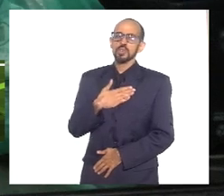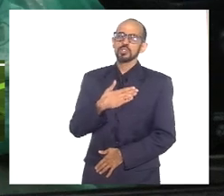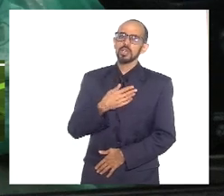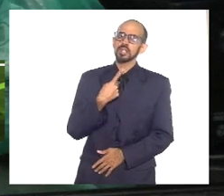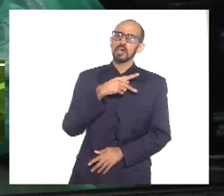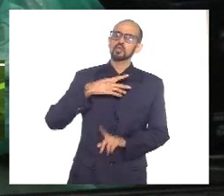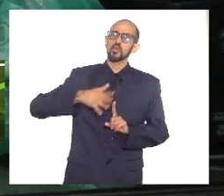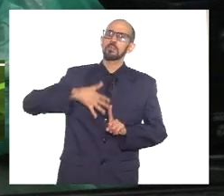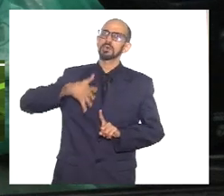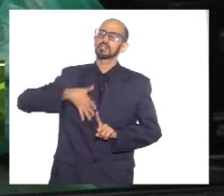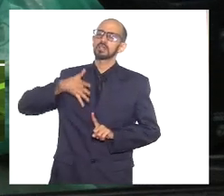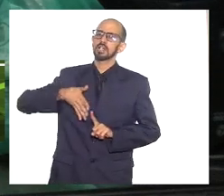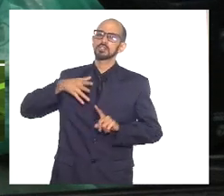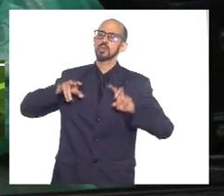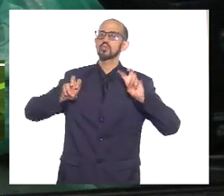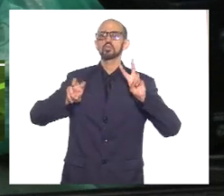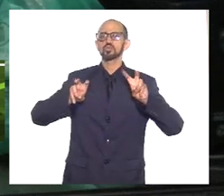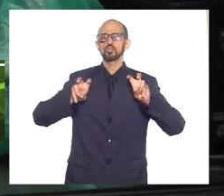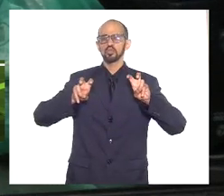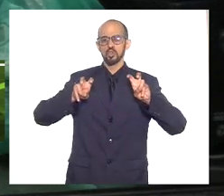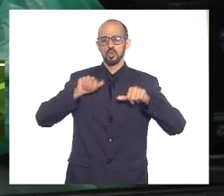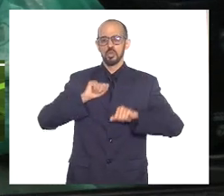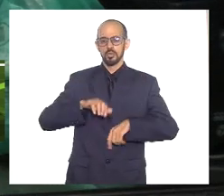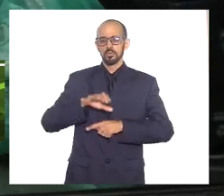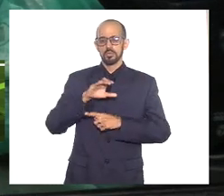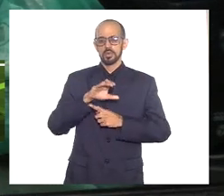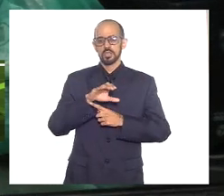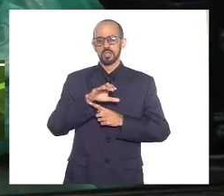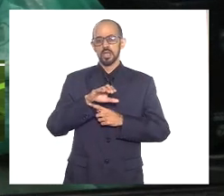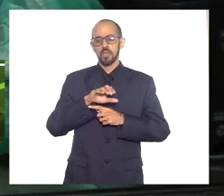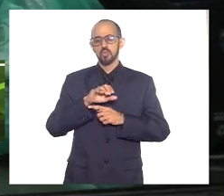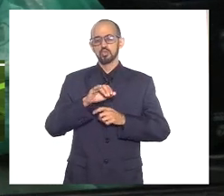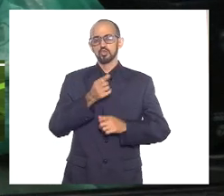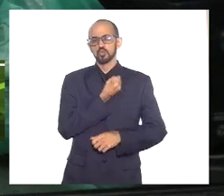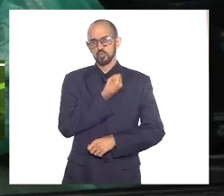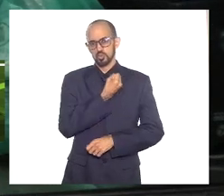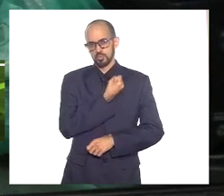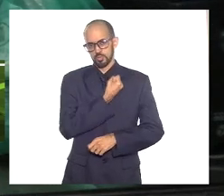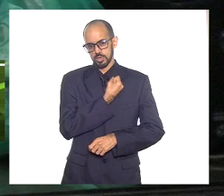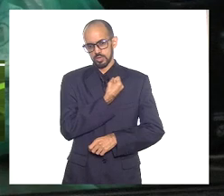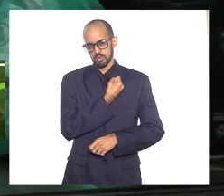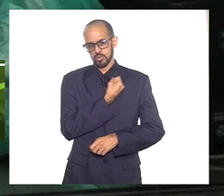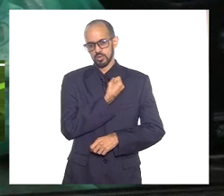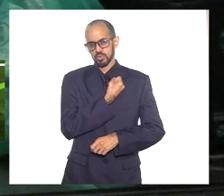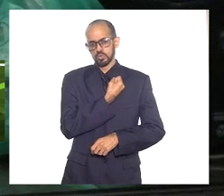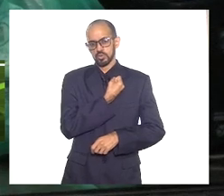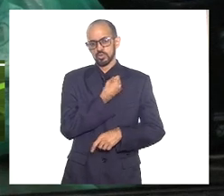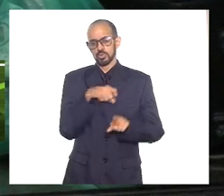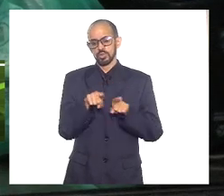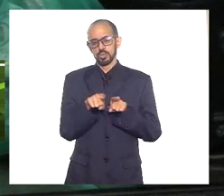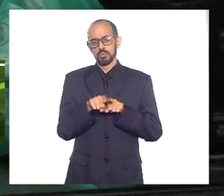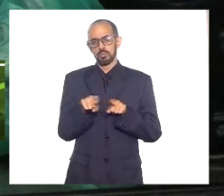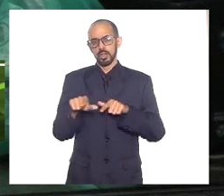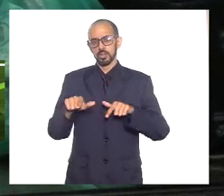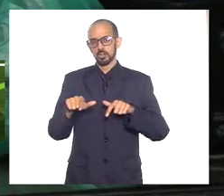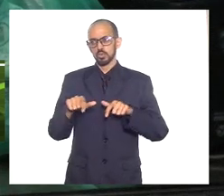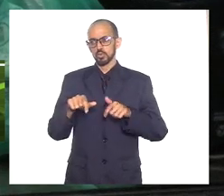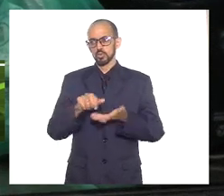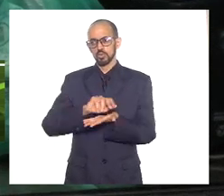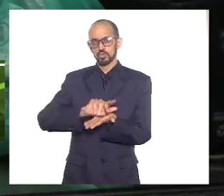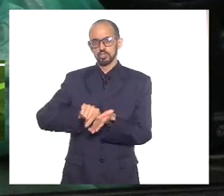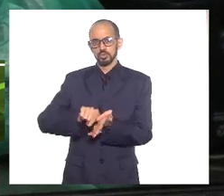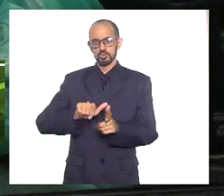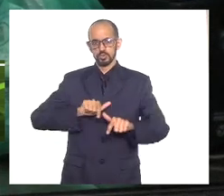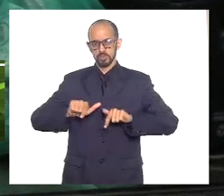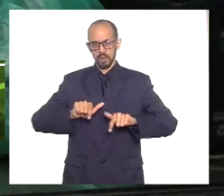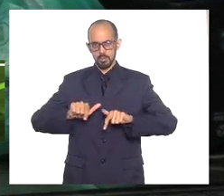preleção em relação à cesta dos indicadores e das atividades econômicas. E